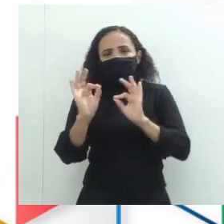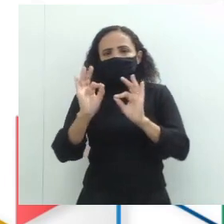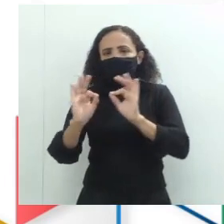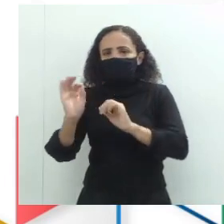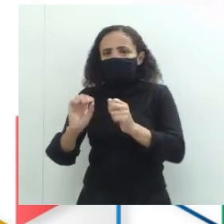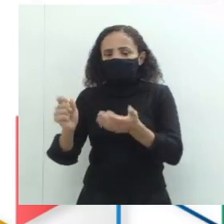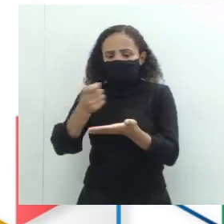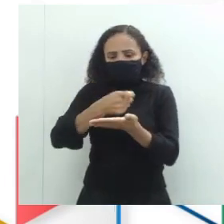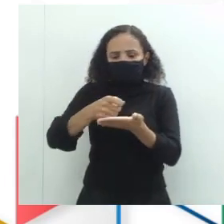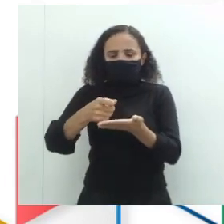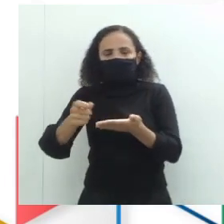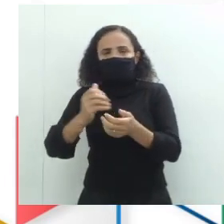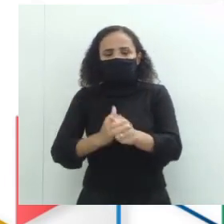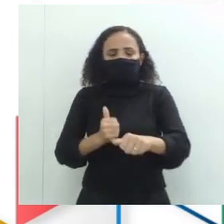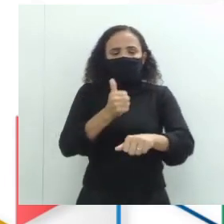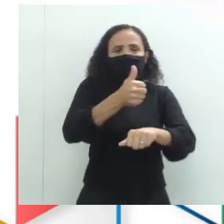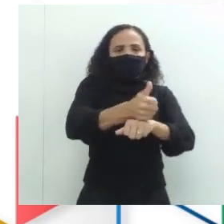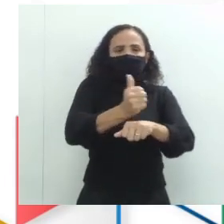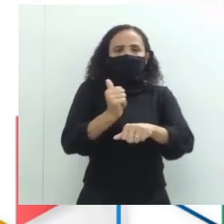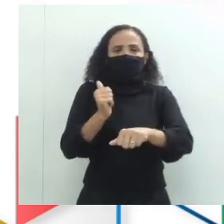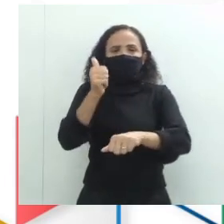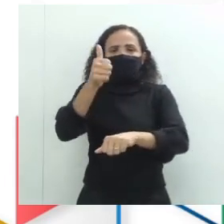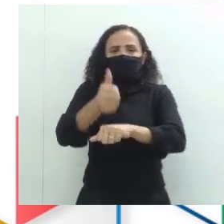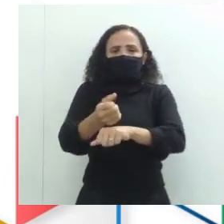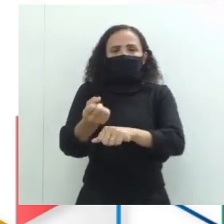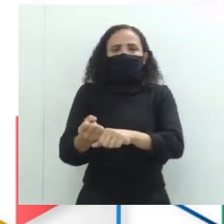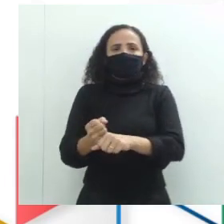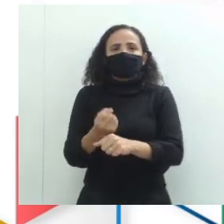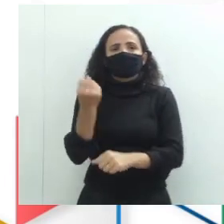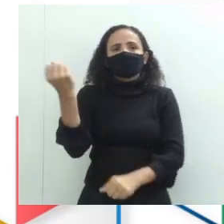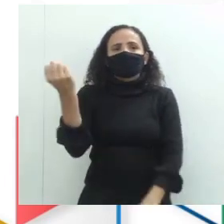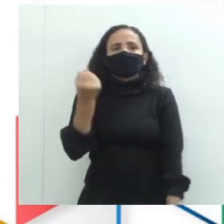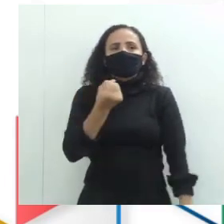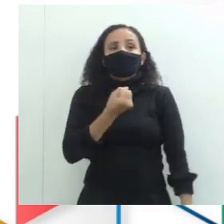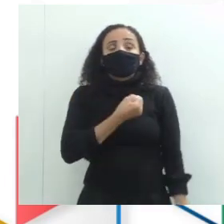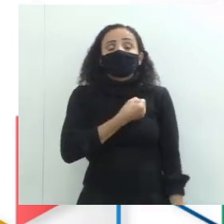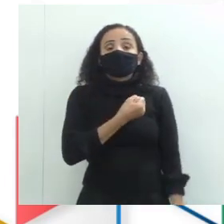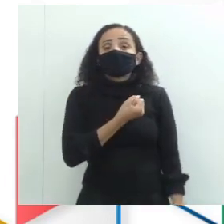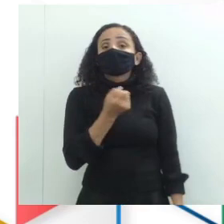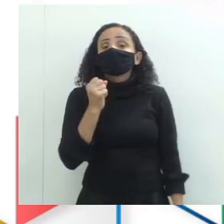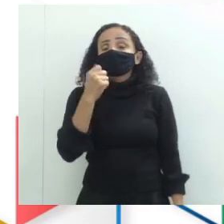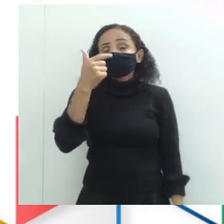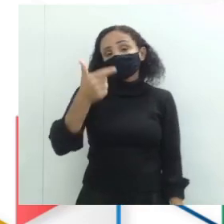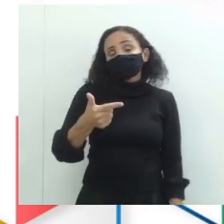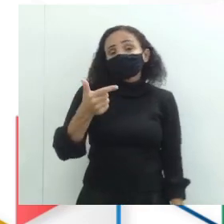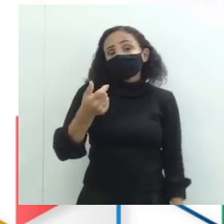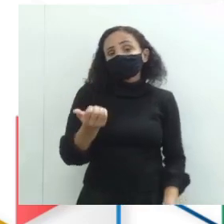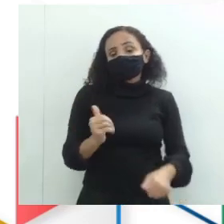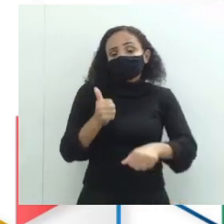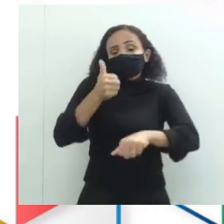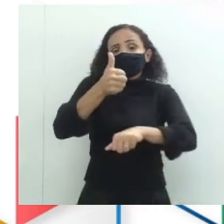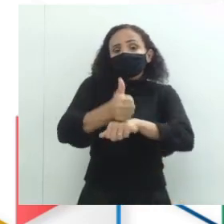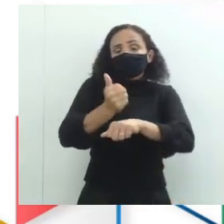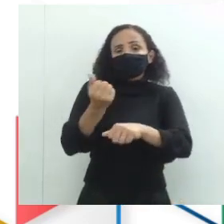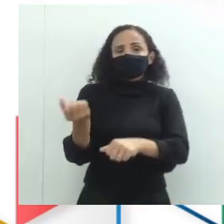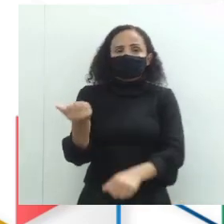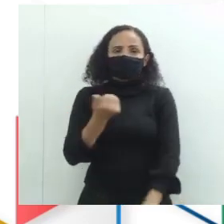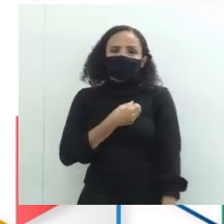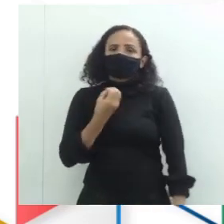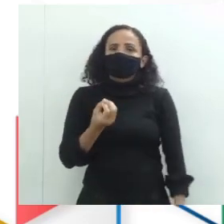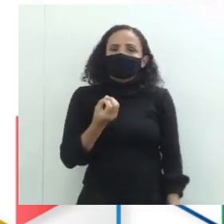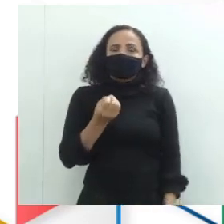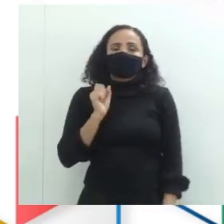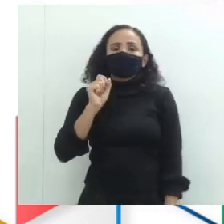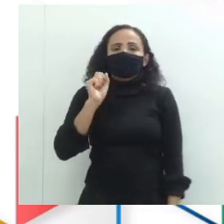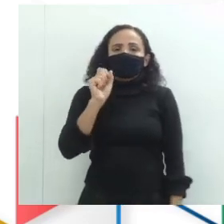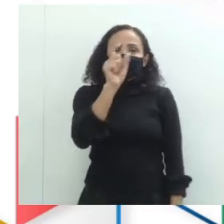é substituir esse valor 2 no valor do x. Ele não está dizendo que x é igual a 2? Então eu vou fazer